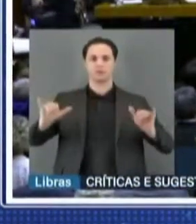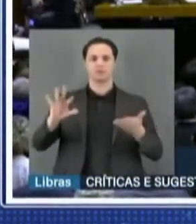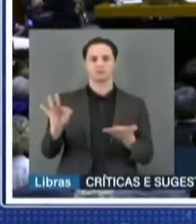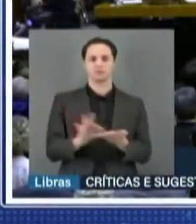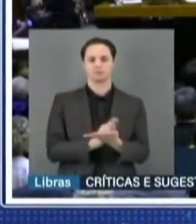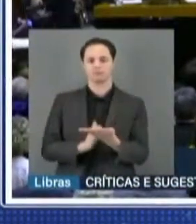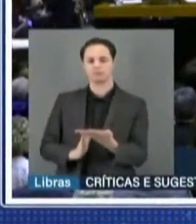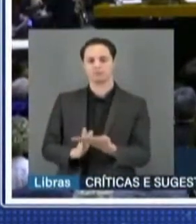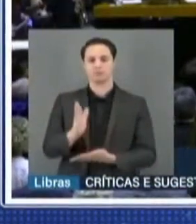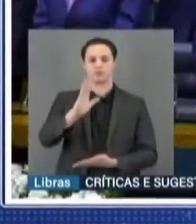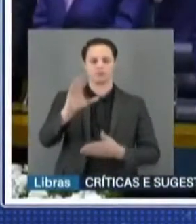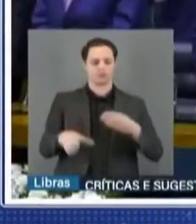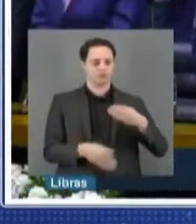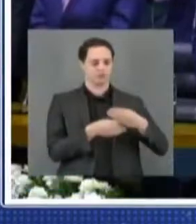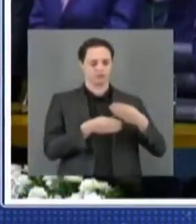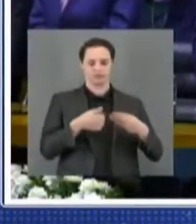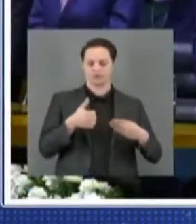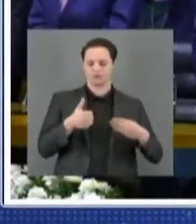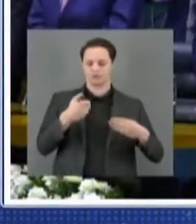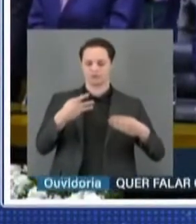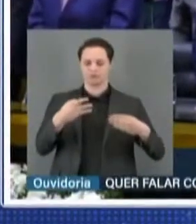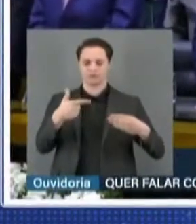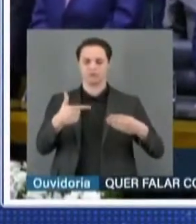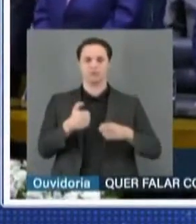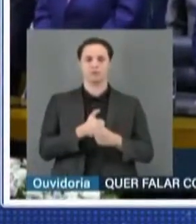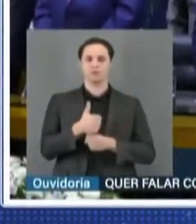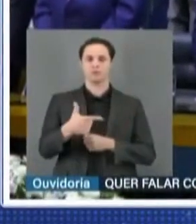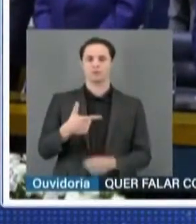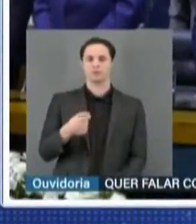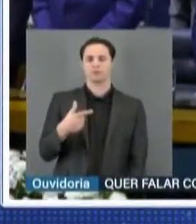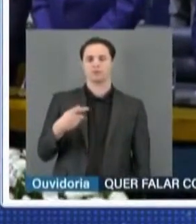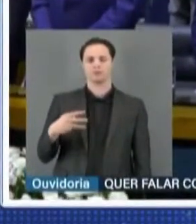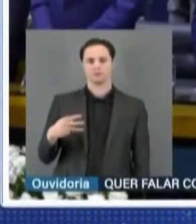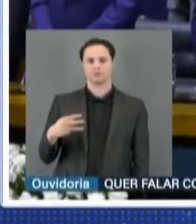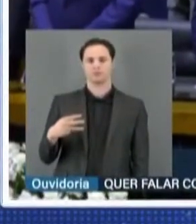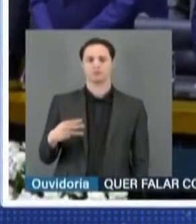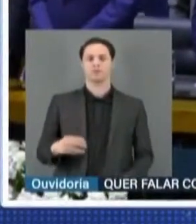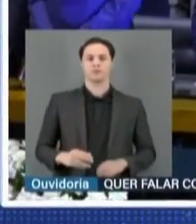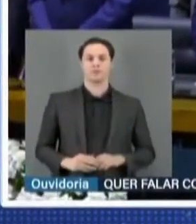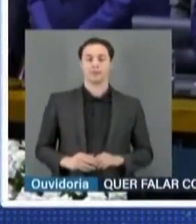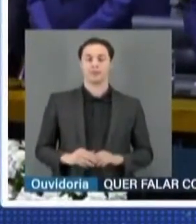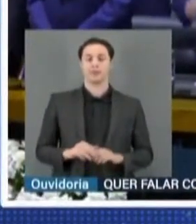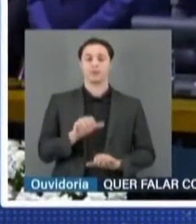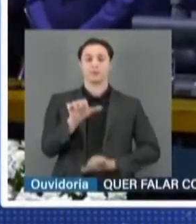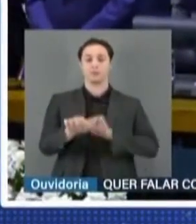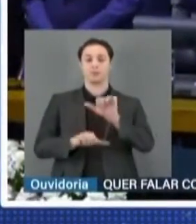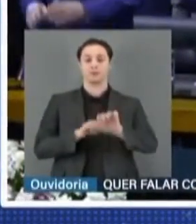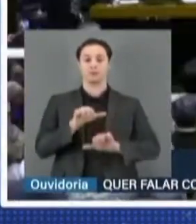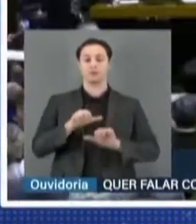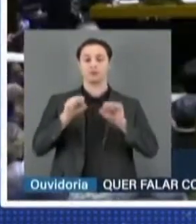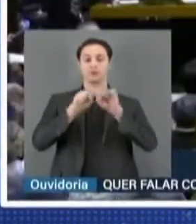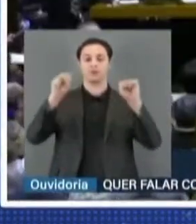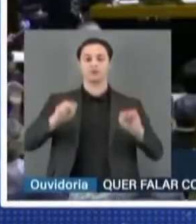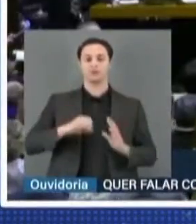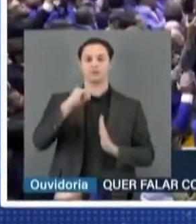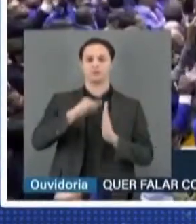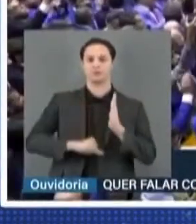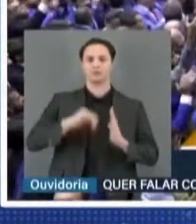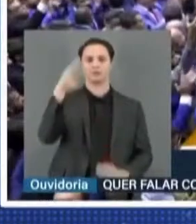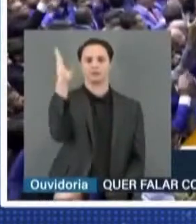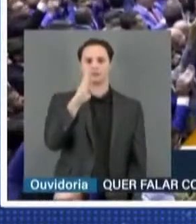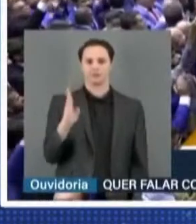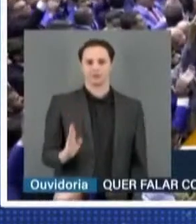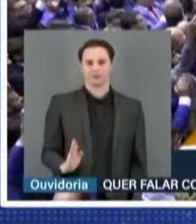aprovar esses projetos. E eu achei uma sacada assim inteligentíssima do governo, de